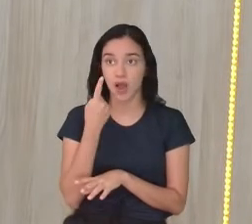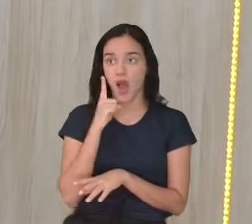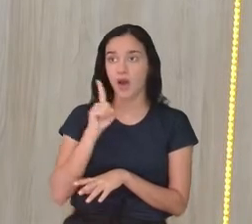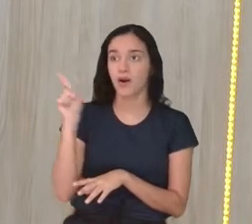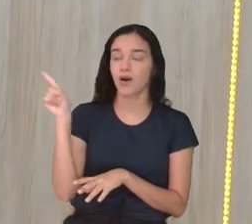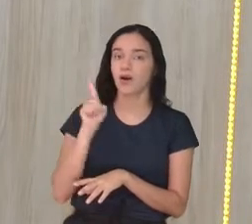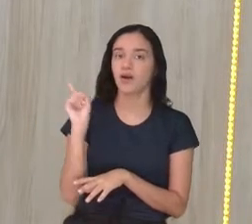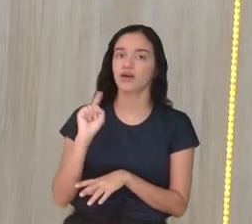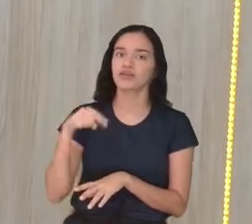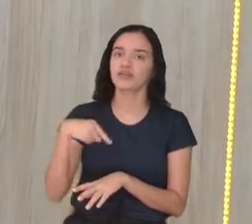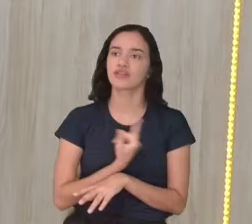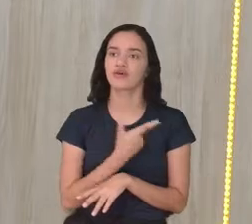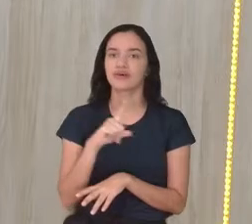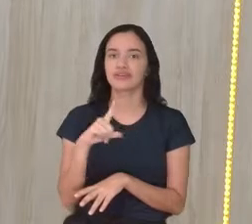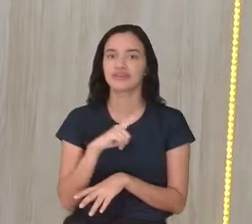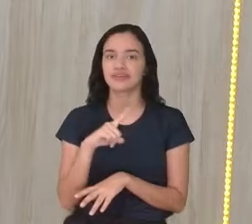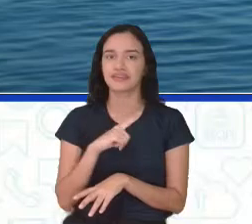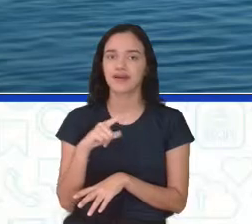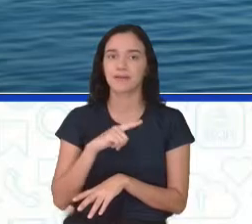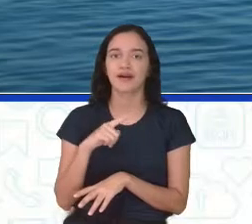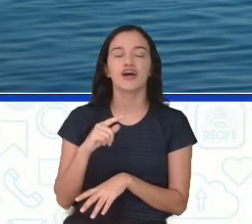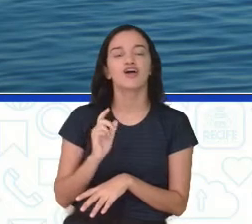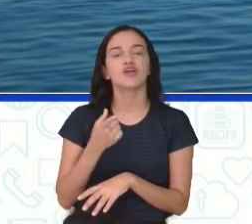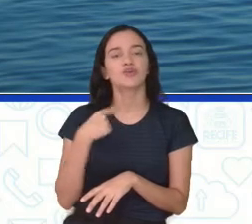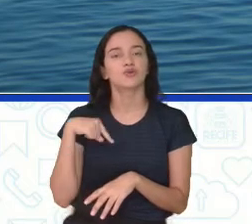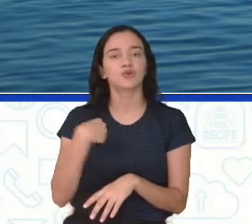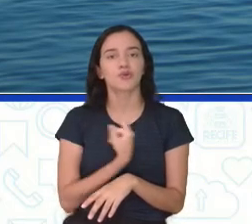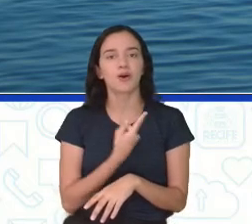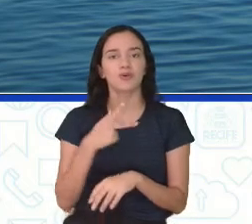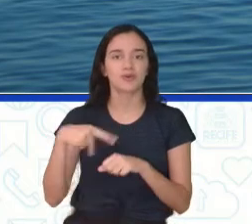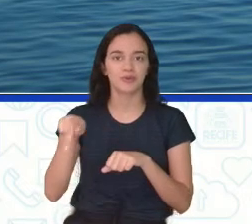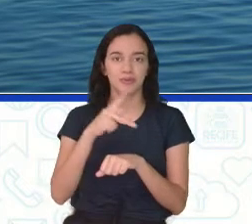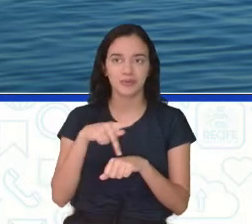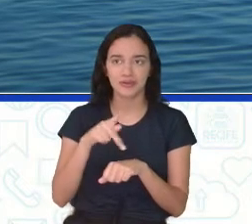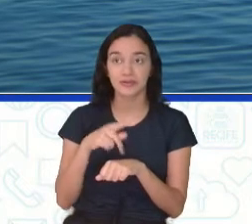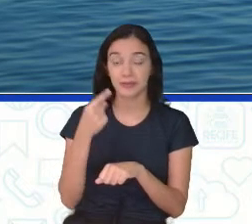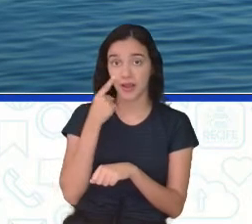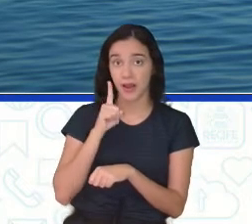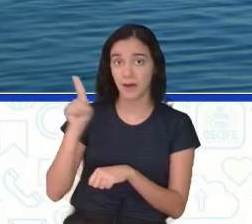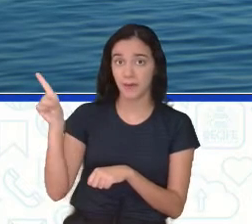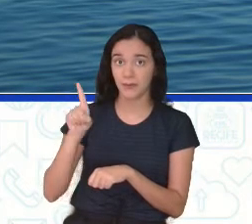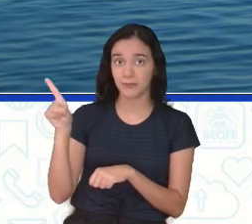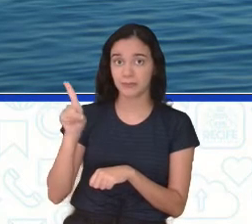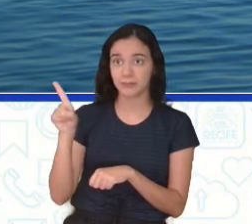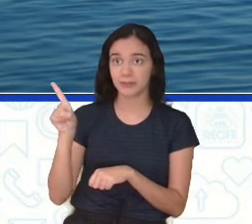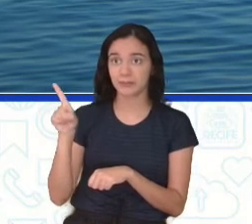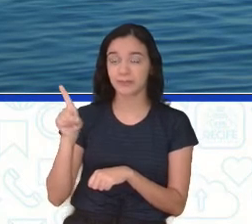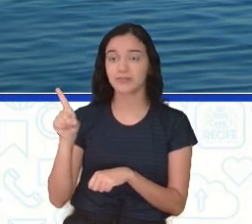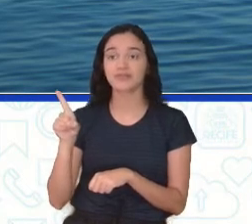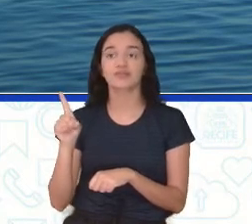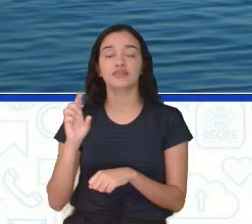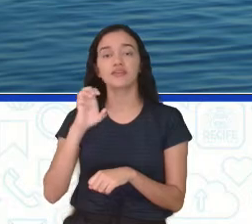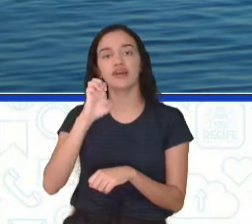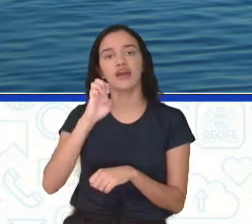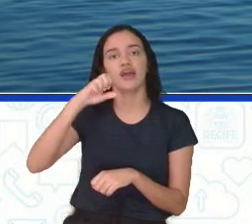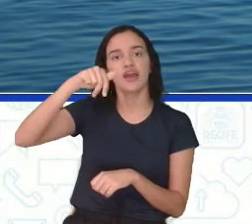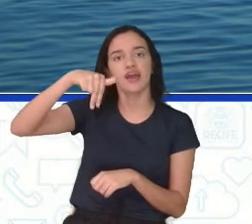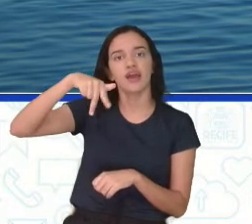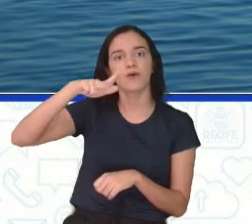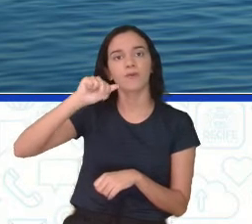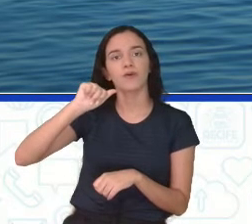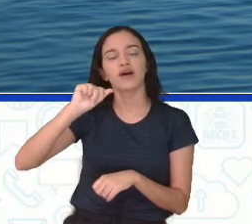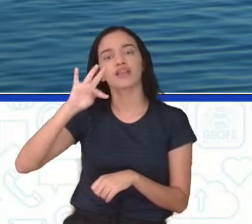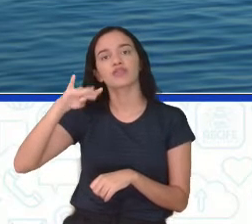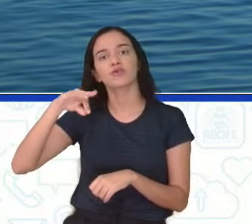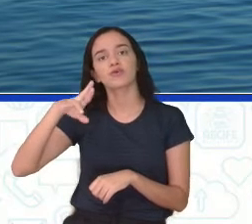que nós temos aqui no nosso país, ó. O equatorial, o